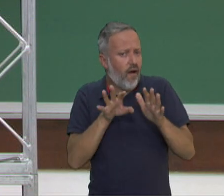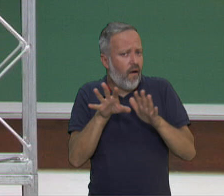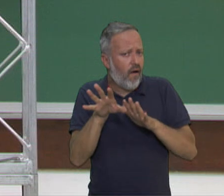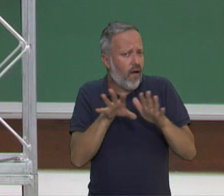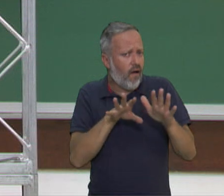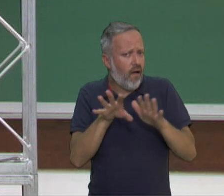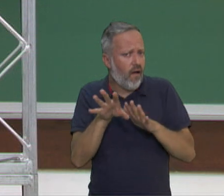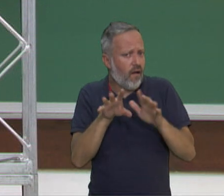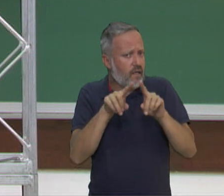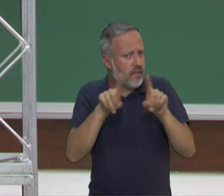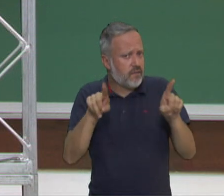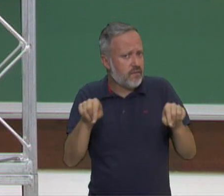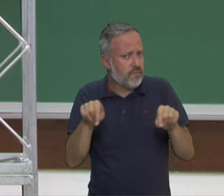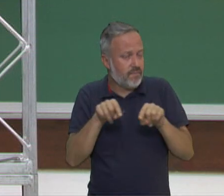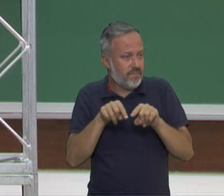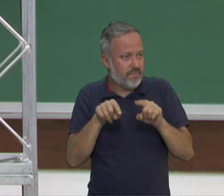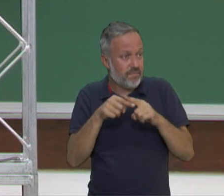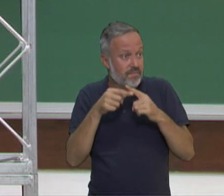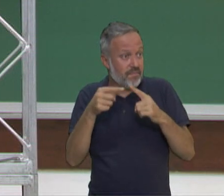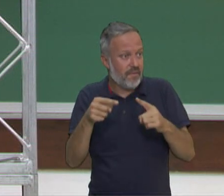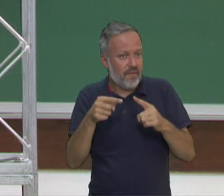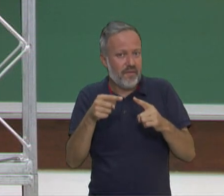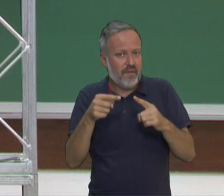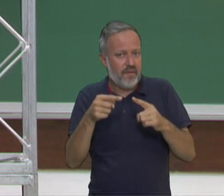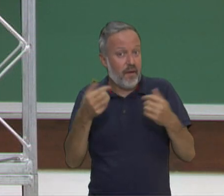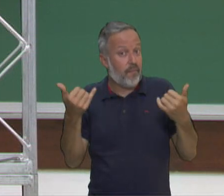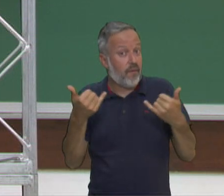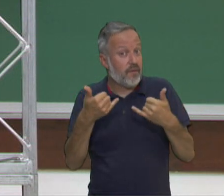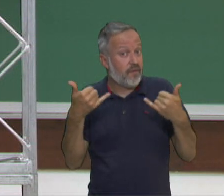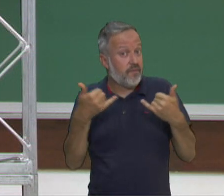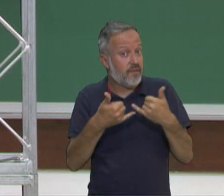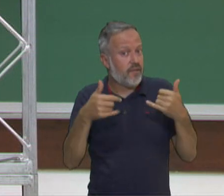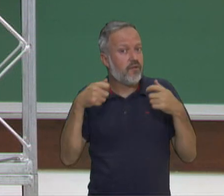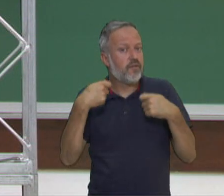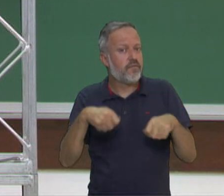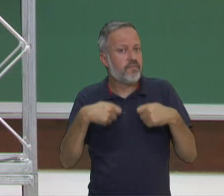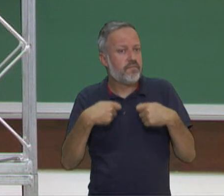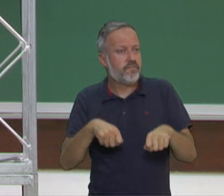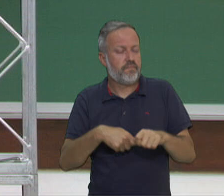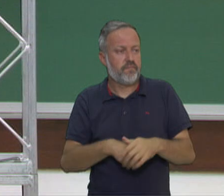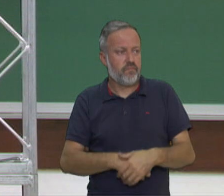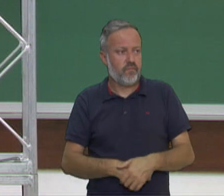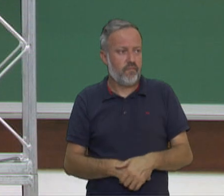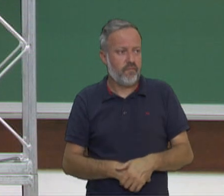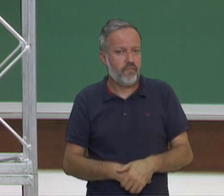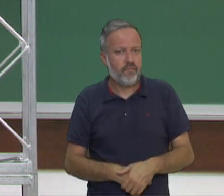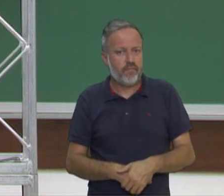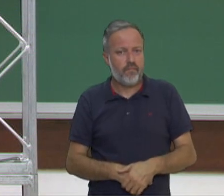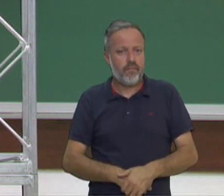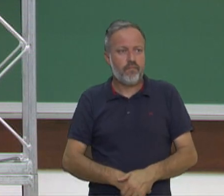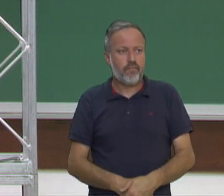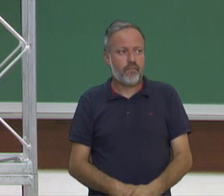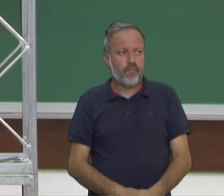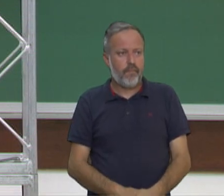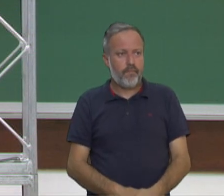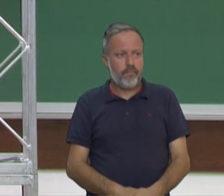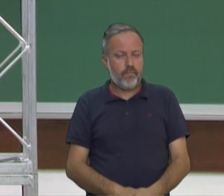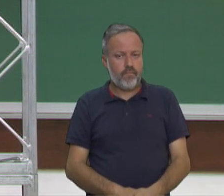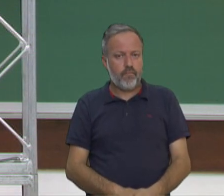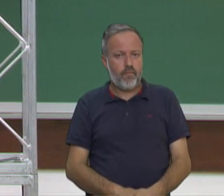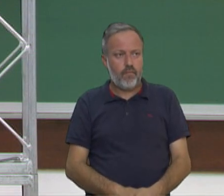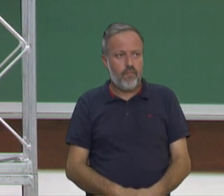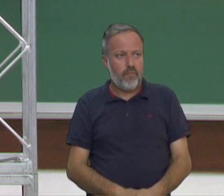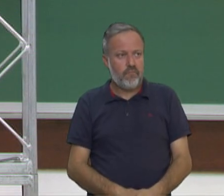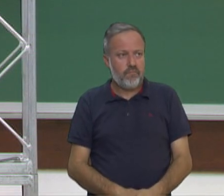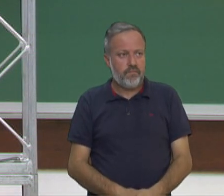formatos, estúdio. Por quê? Porque vocês estão mandando pra gente lá as necessidades de vocês. Continua assim que está indo muito bem. Continua na aula de